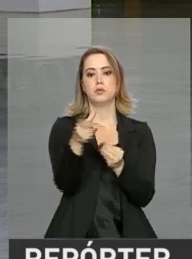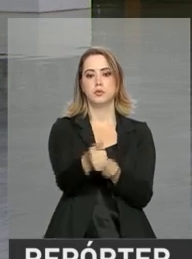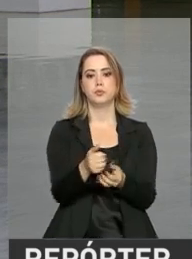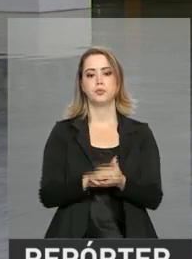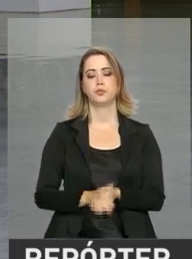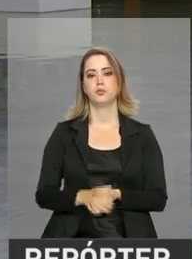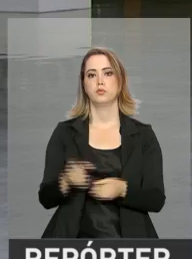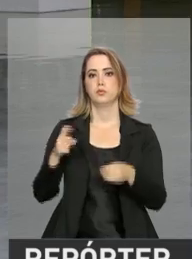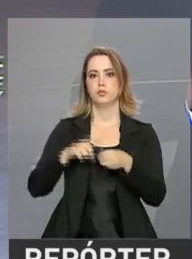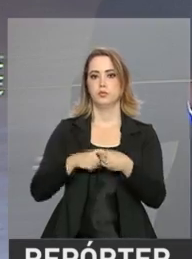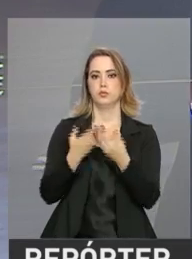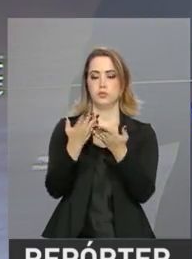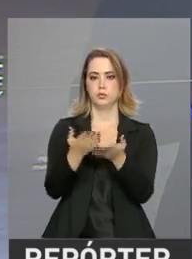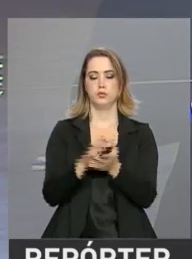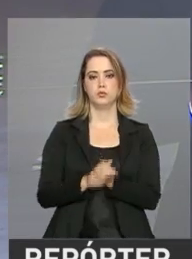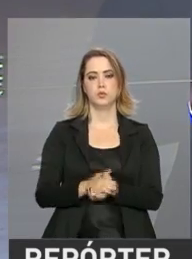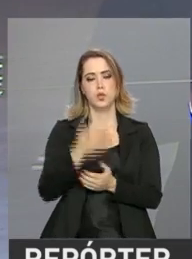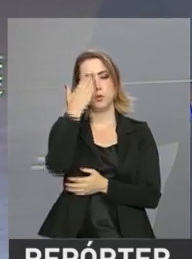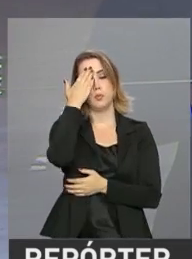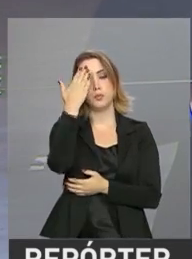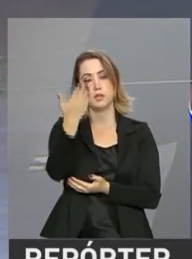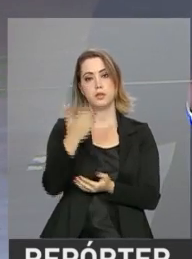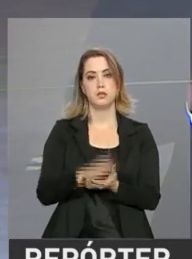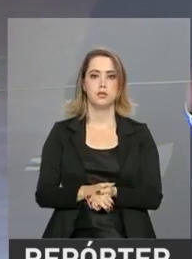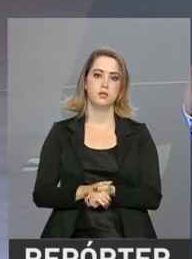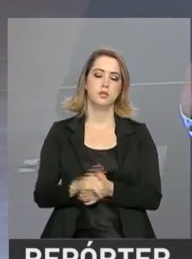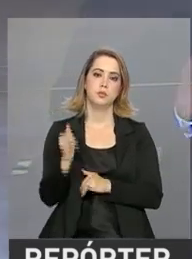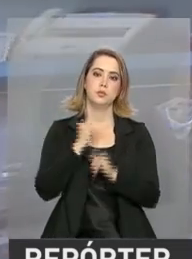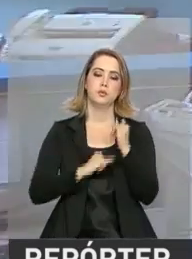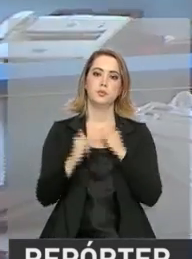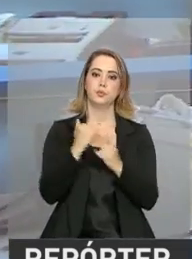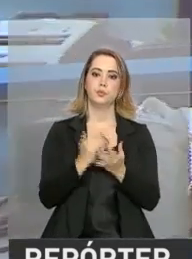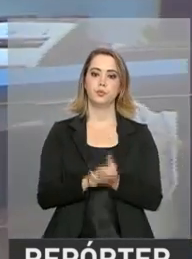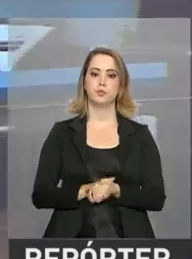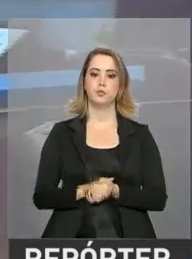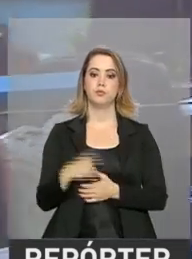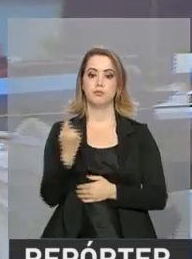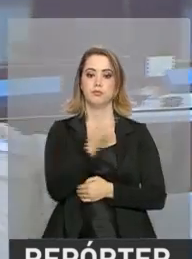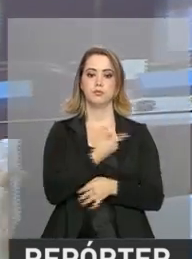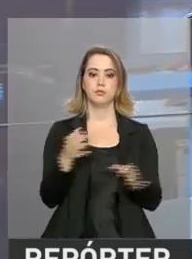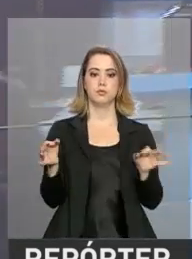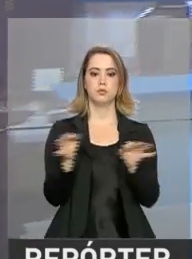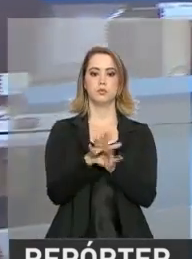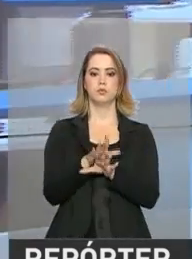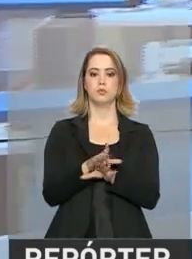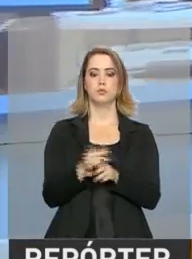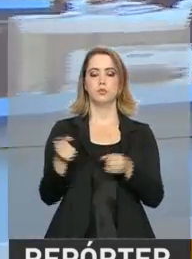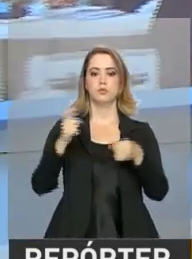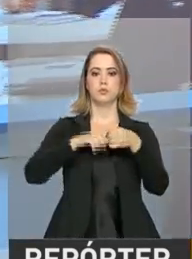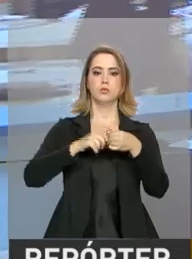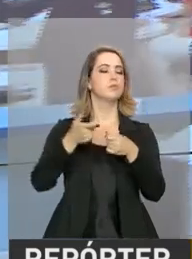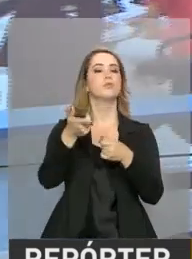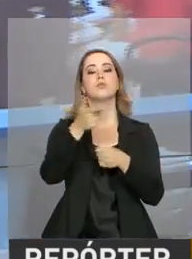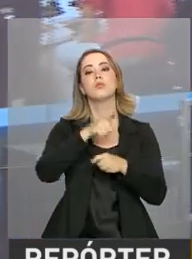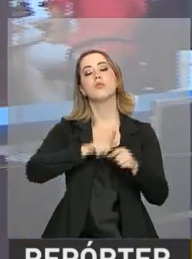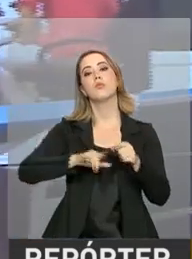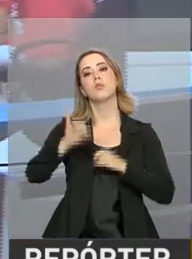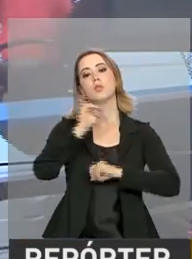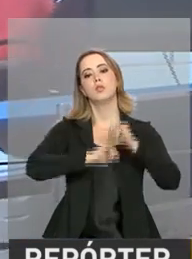você, José Luiz. Obrigado, Ney Pereira, pelas informações. E nós ficamos por aqui. Voltamos a qualquer momento com